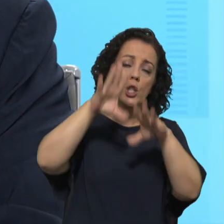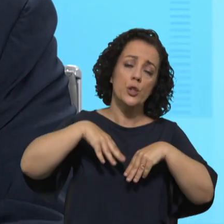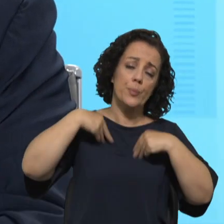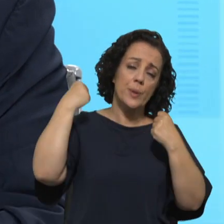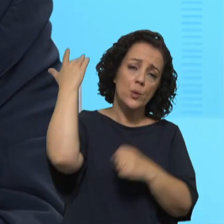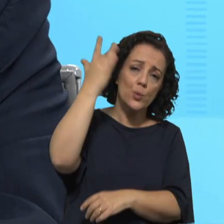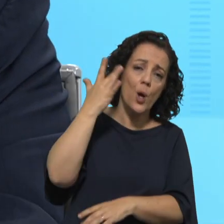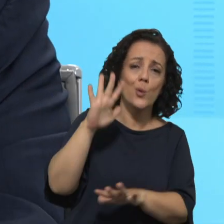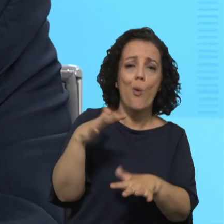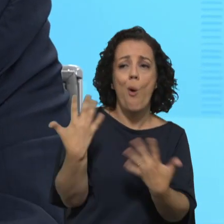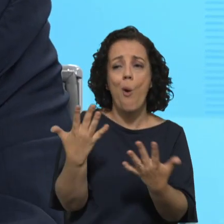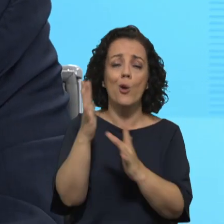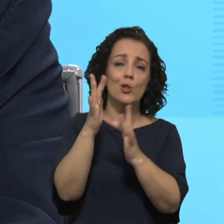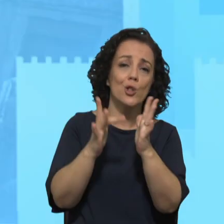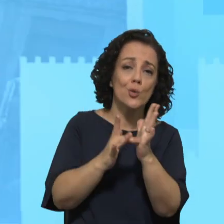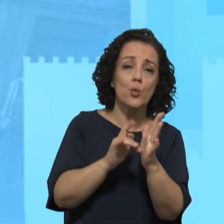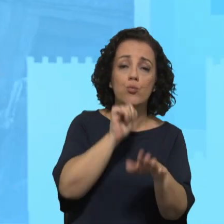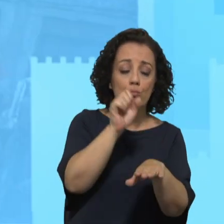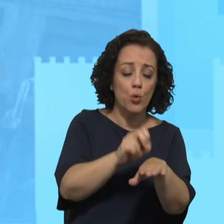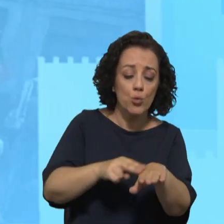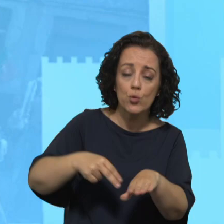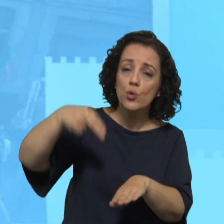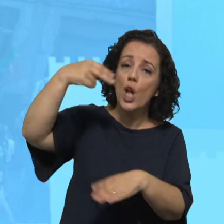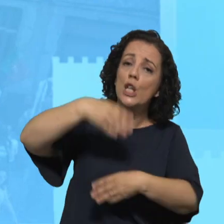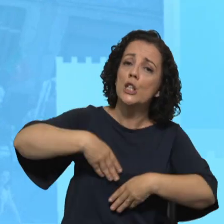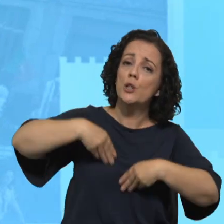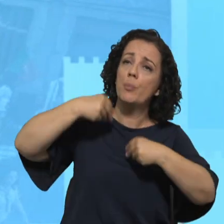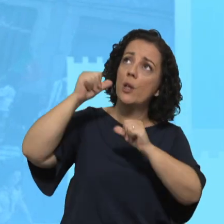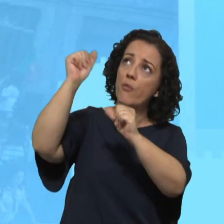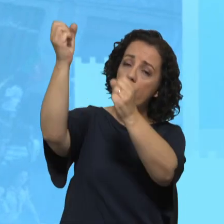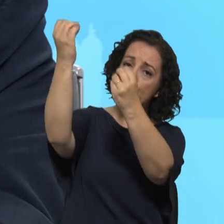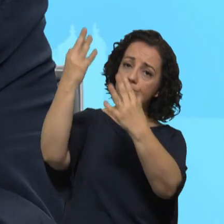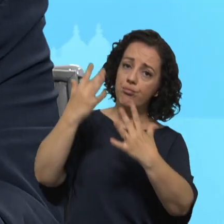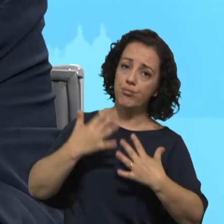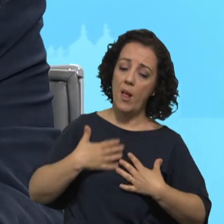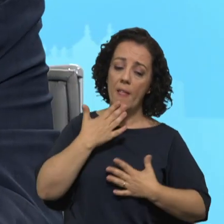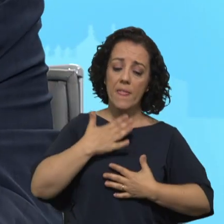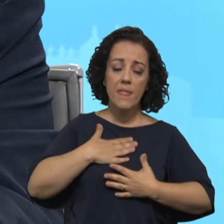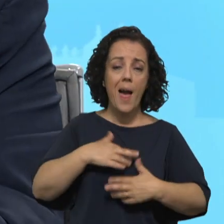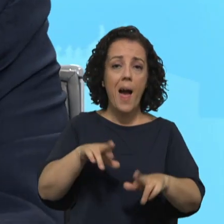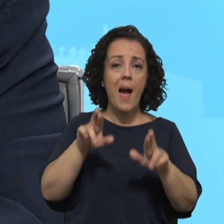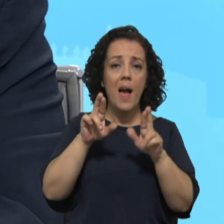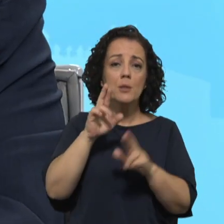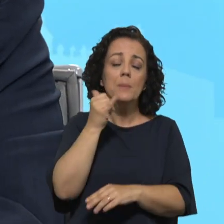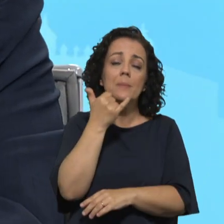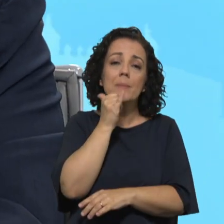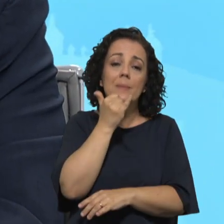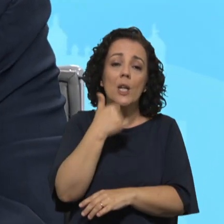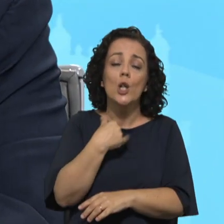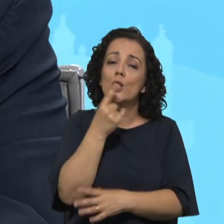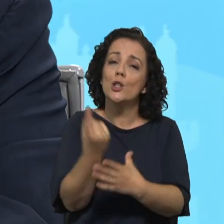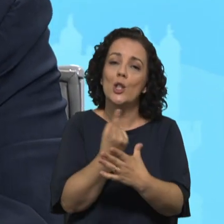que nos esclarece interiormente, nos devolve aquela esperança que nos anima nessa certeza de que não estamos sós.